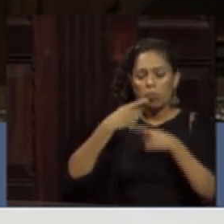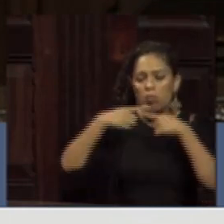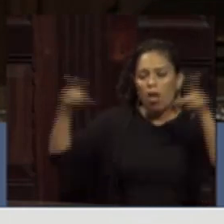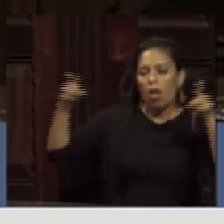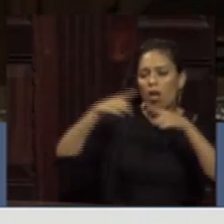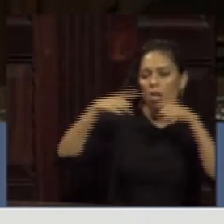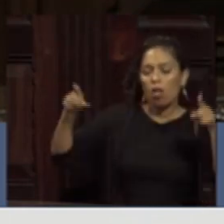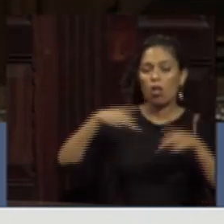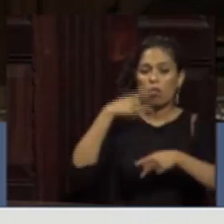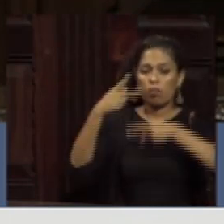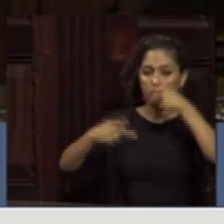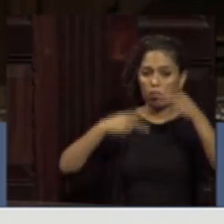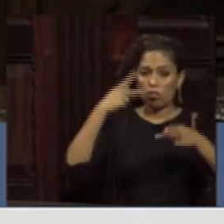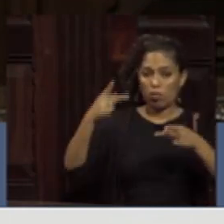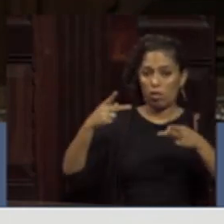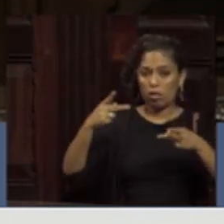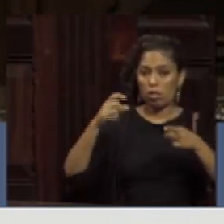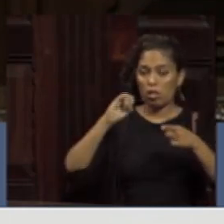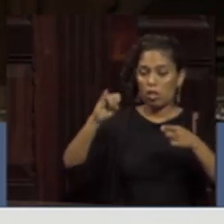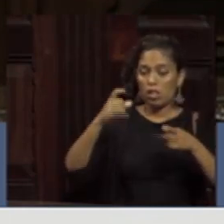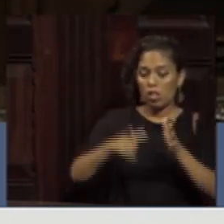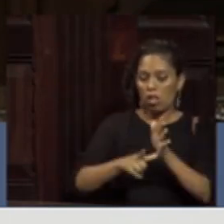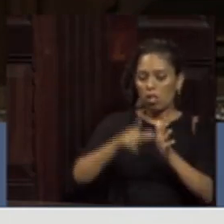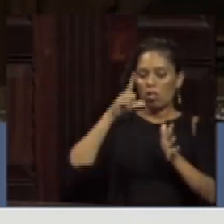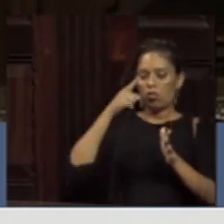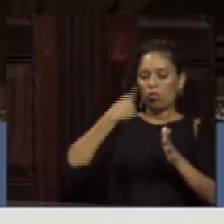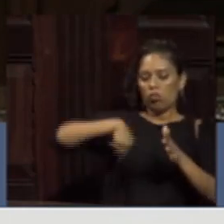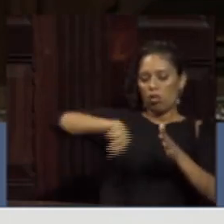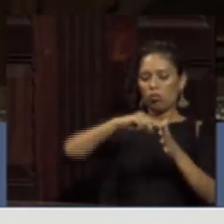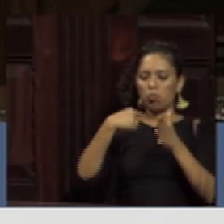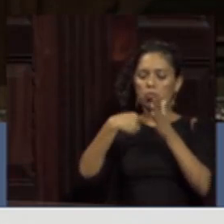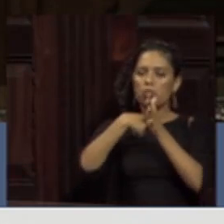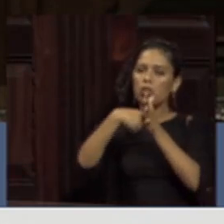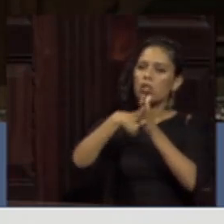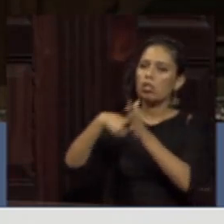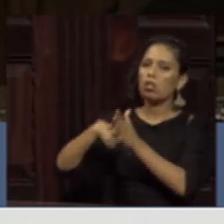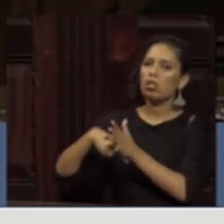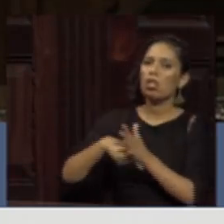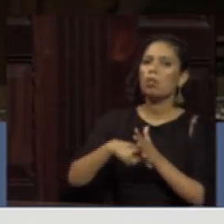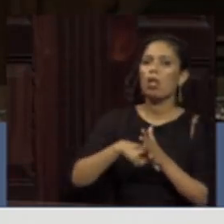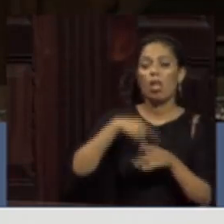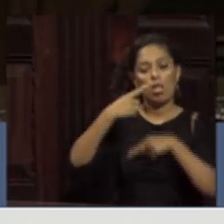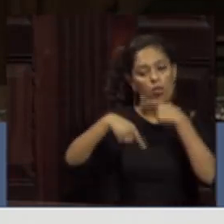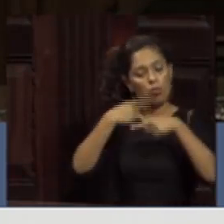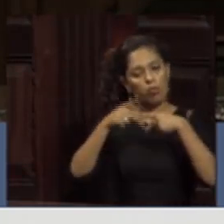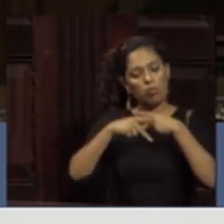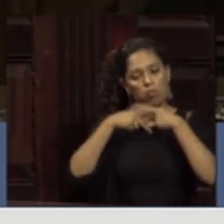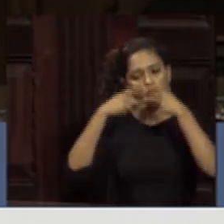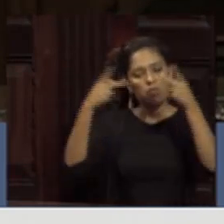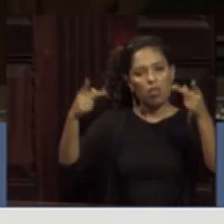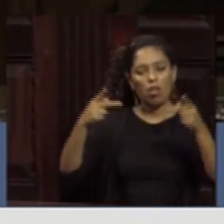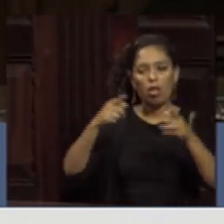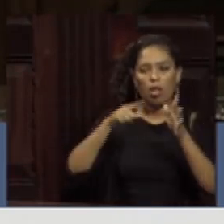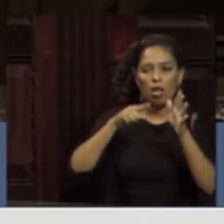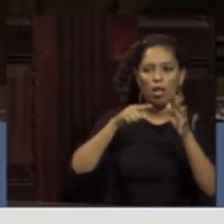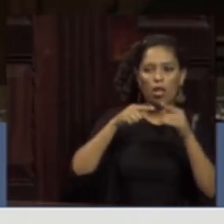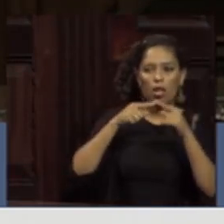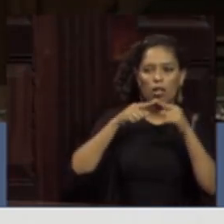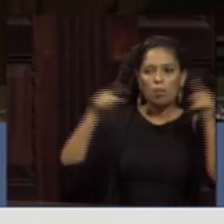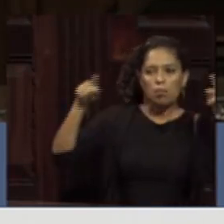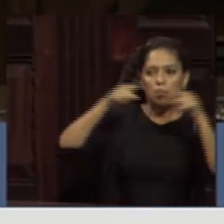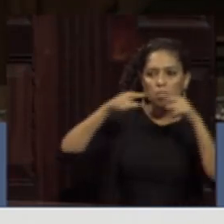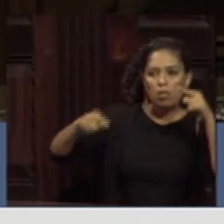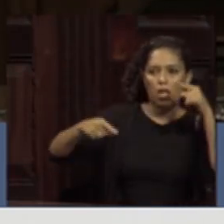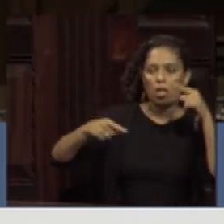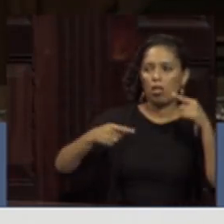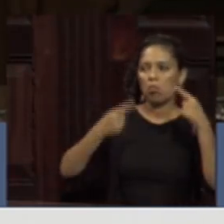os locais que nós estamos, possa ser uma agremiação política, comete erros